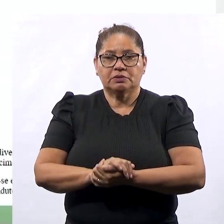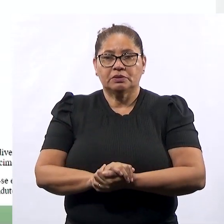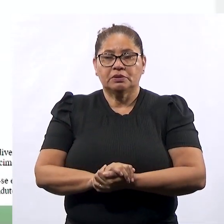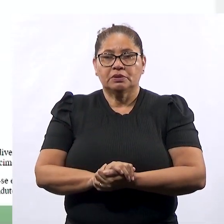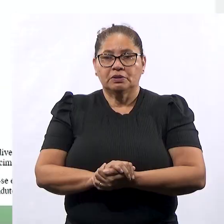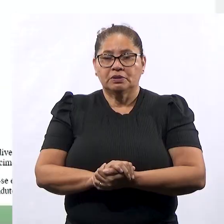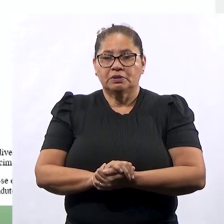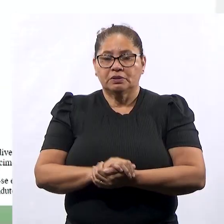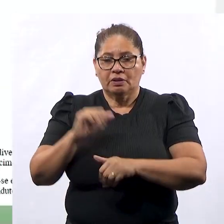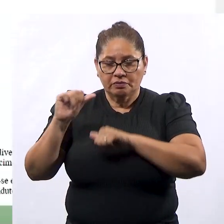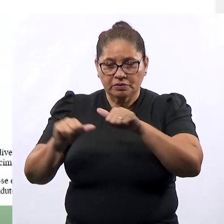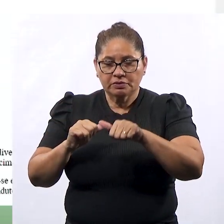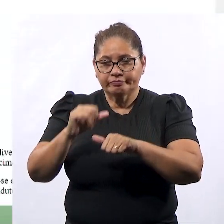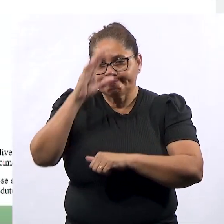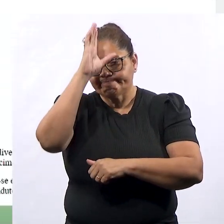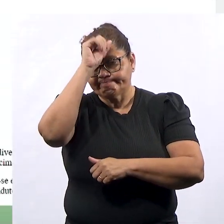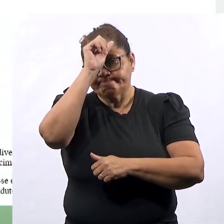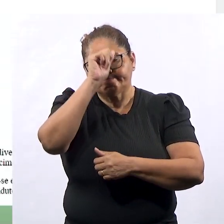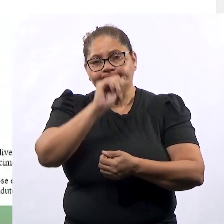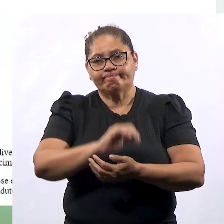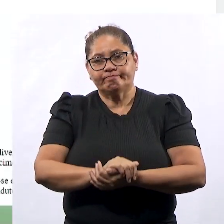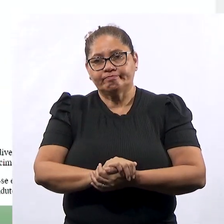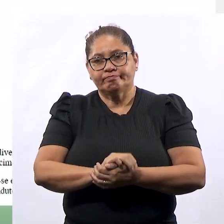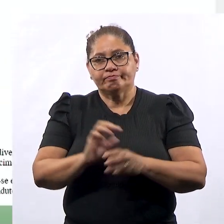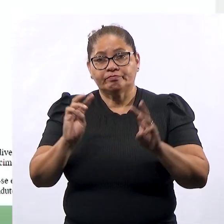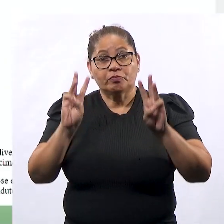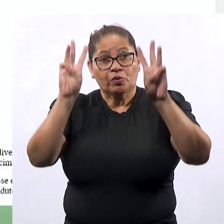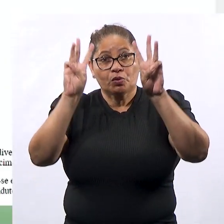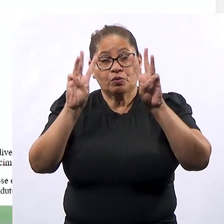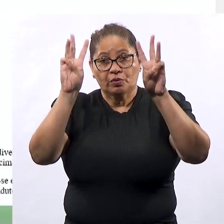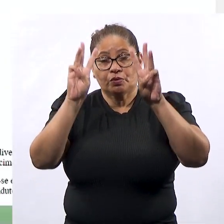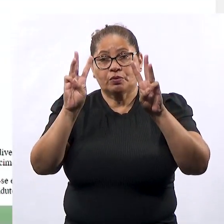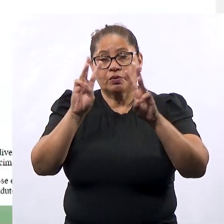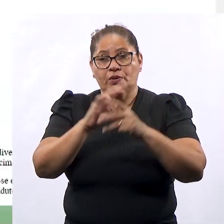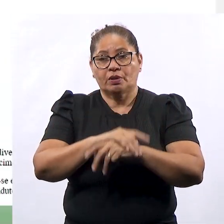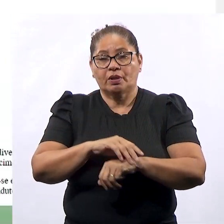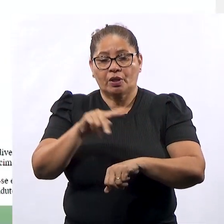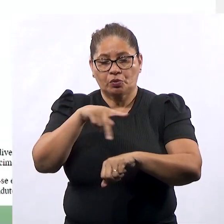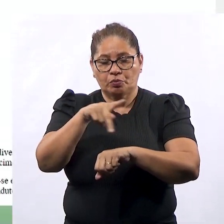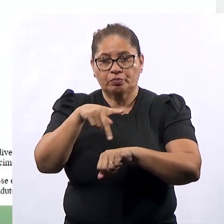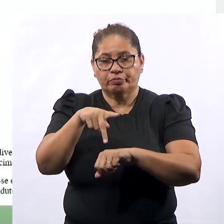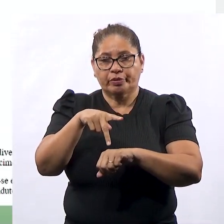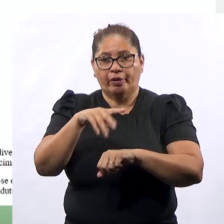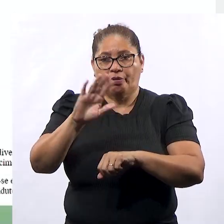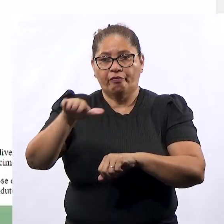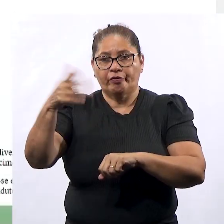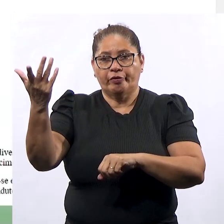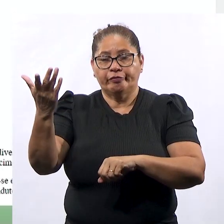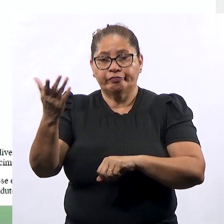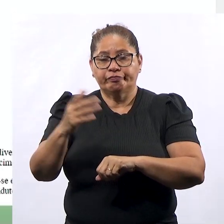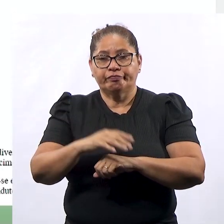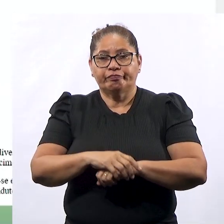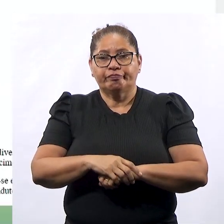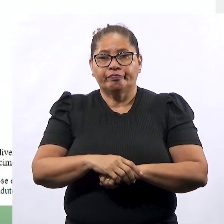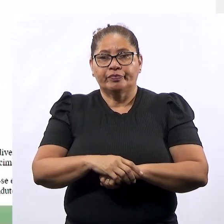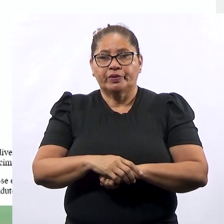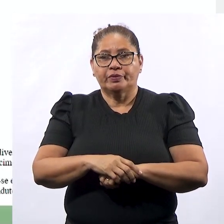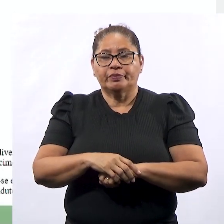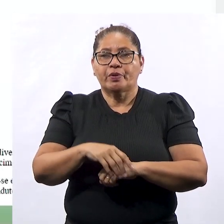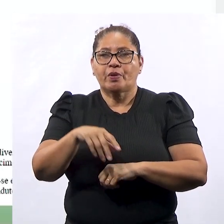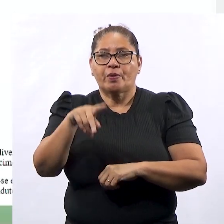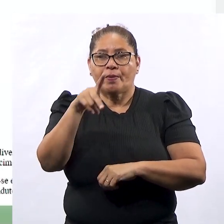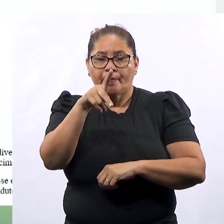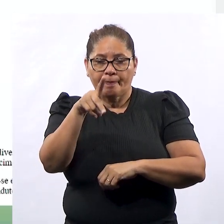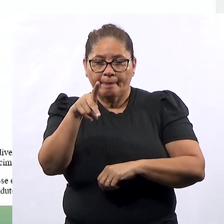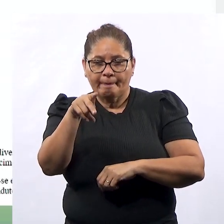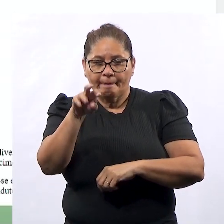à regulação das aprendizagens. Então, aqui eu estou no site, né, da Universidade de Genebra, onde o